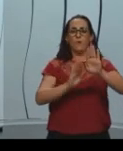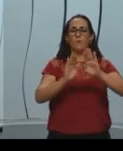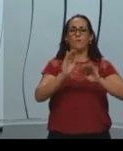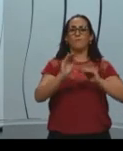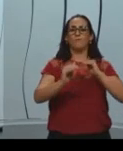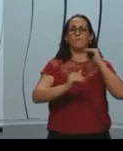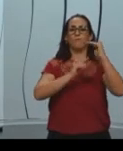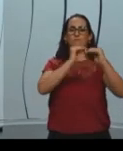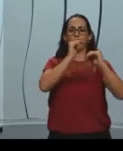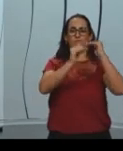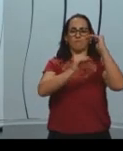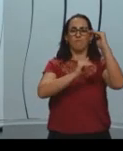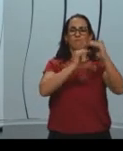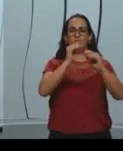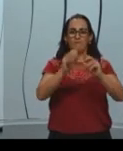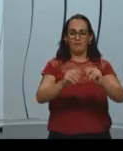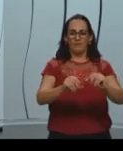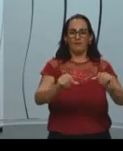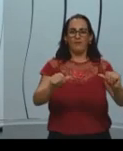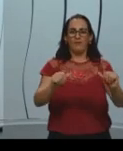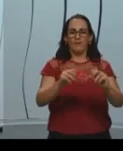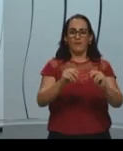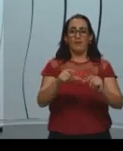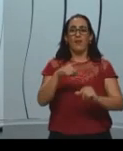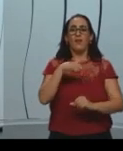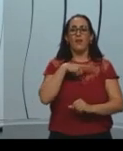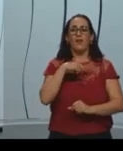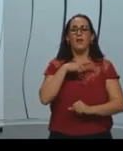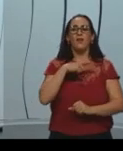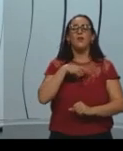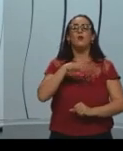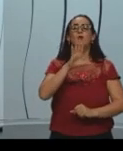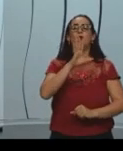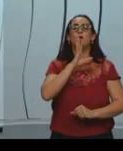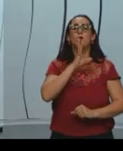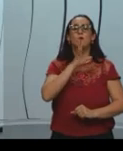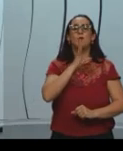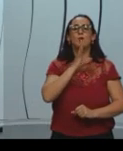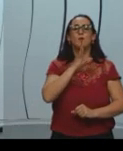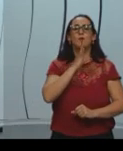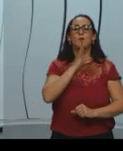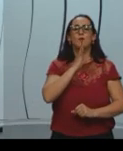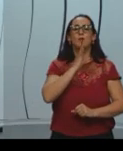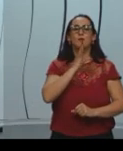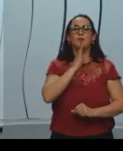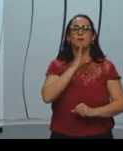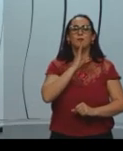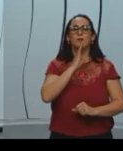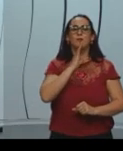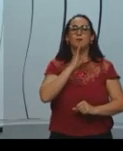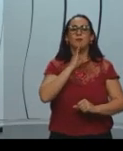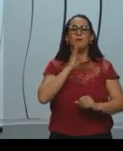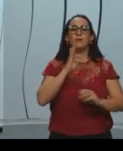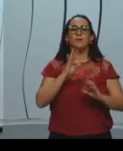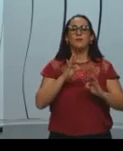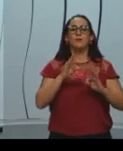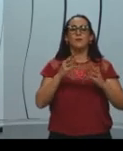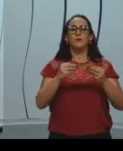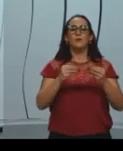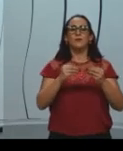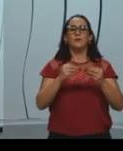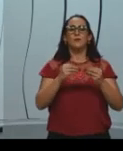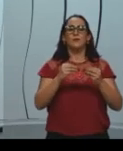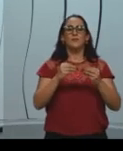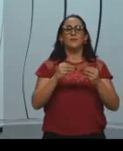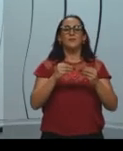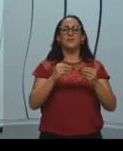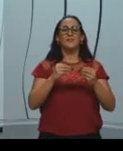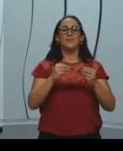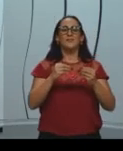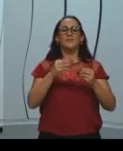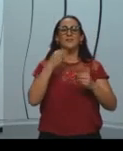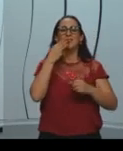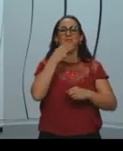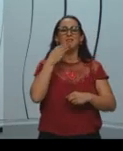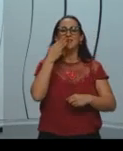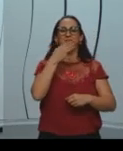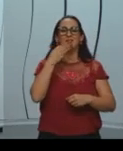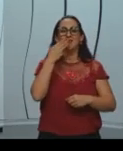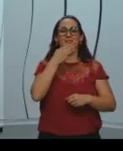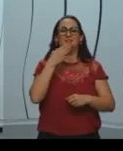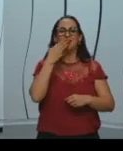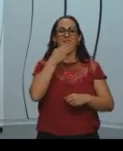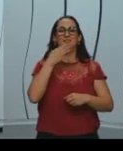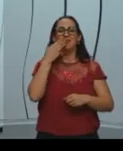né? Pessoas que tinham aí um conhecimento daquelas etapas da produção açucareira. Então, a gente também tinha a presença das pessoas livres,